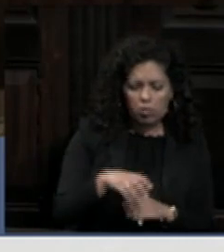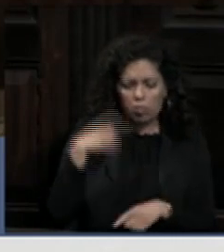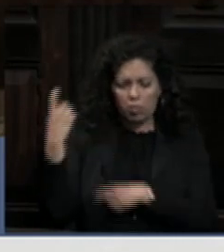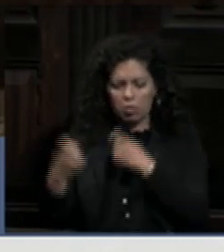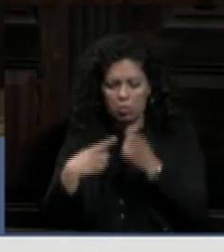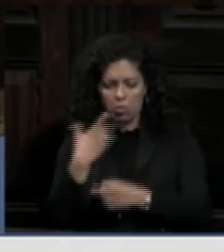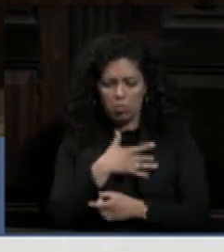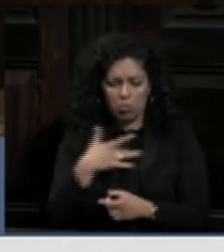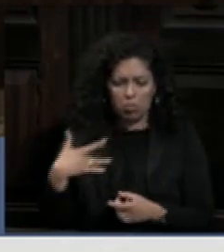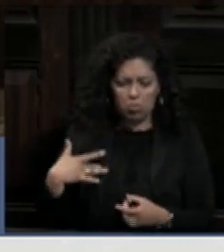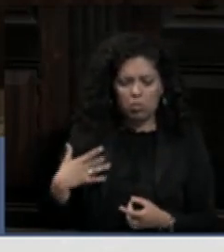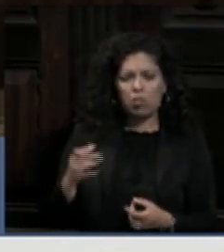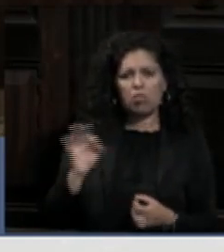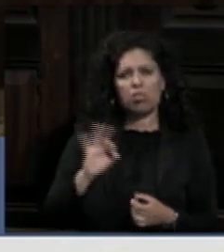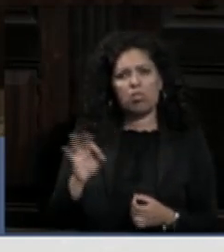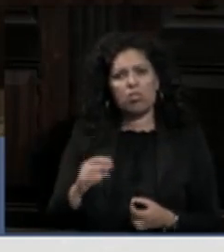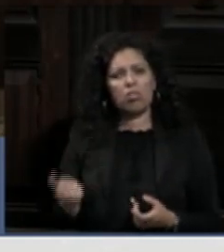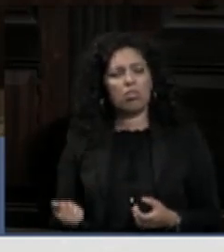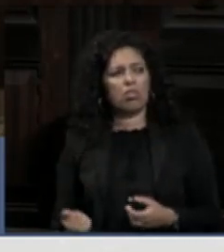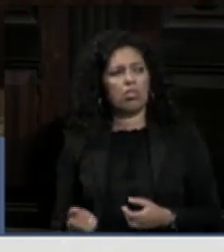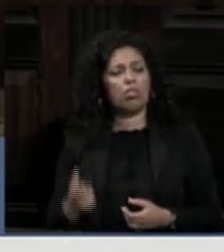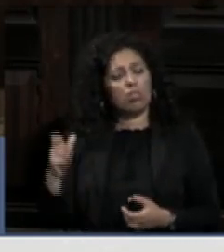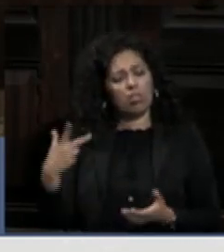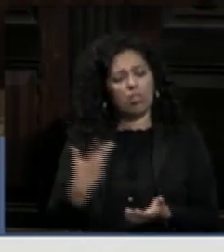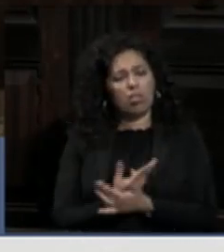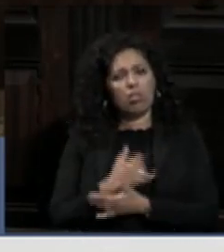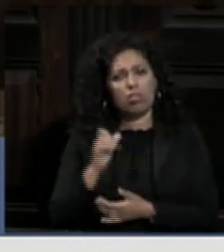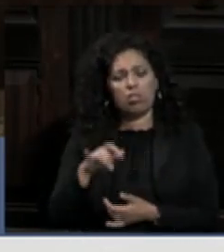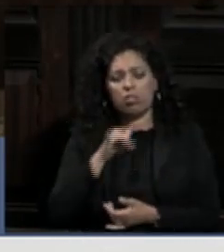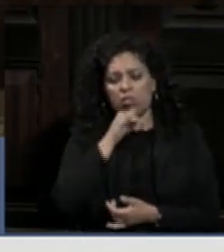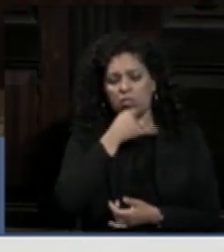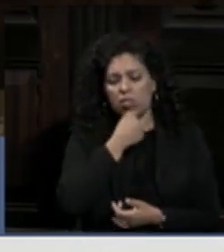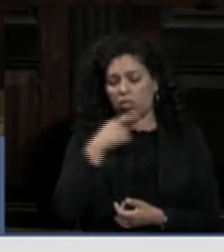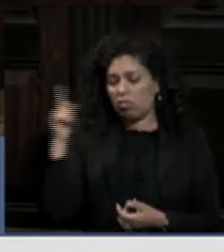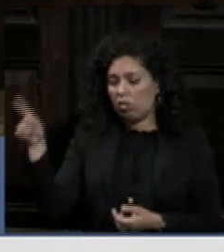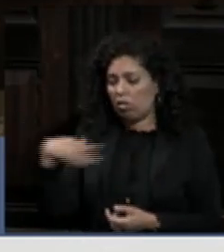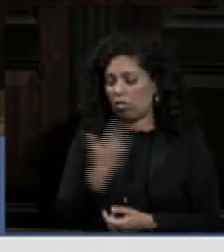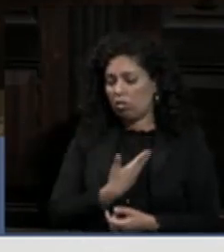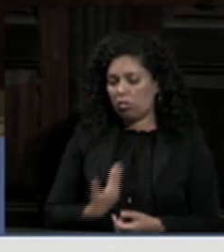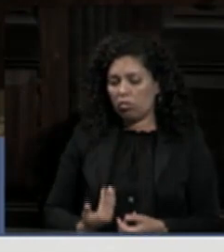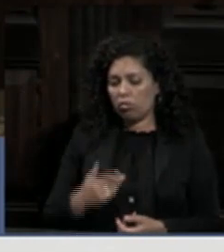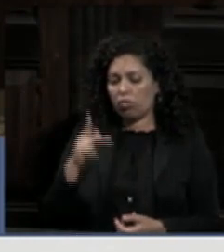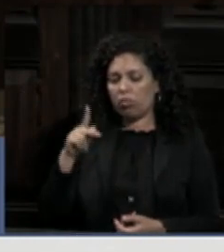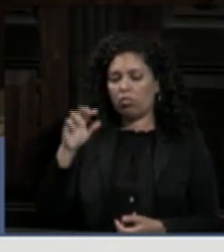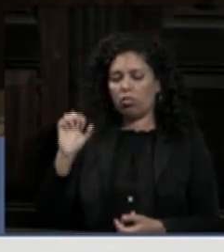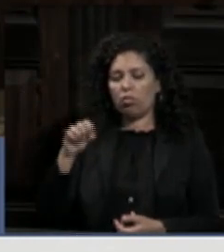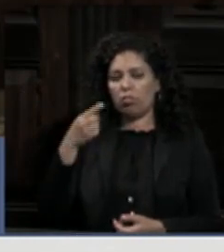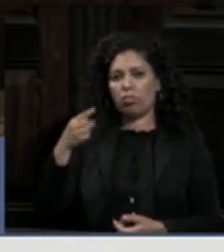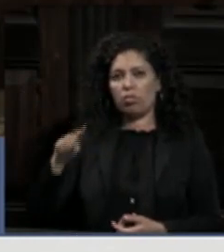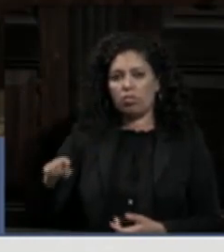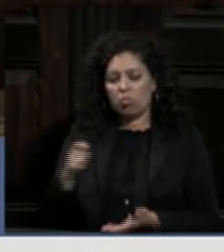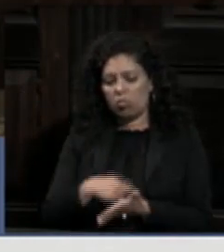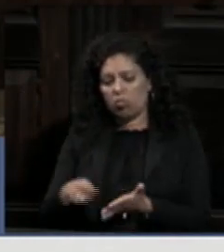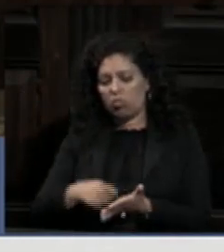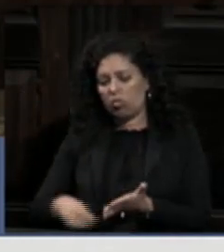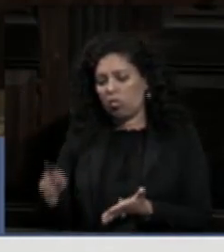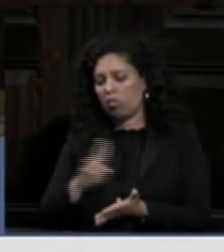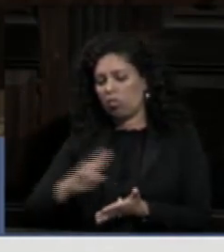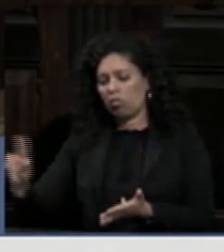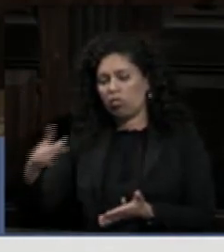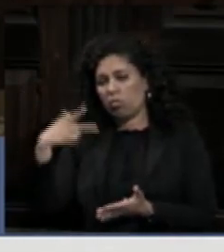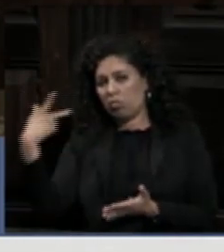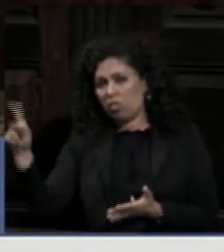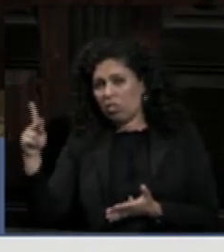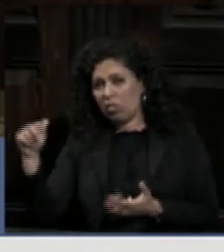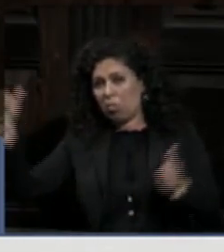e isso vai se somando infelizmente governador pezão escreve seu nome talvez como o pior